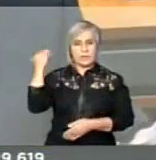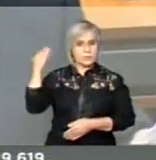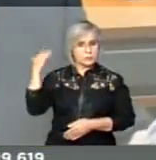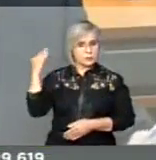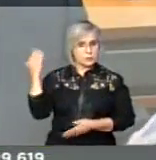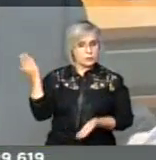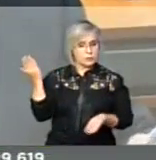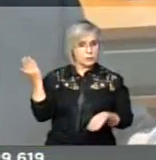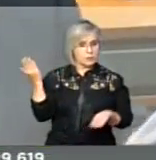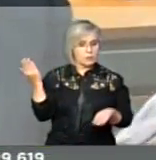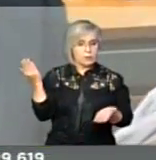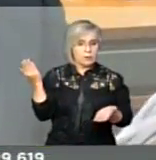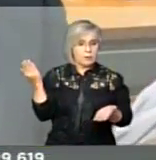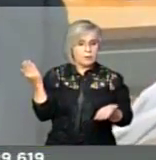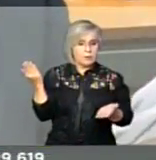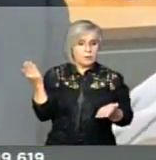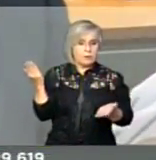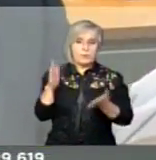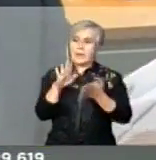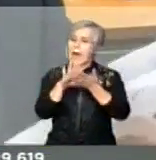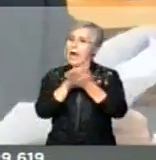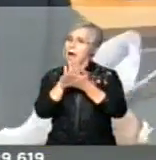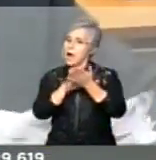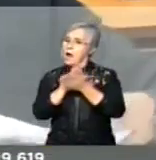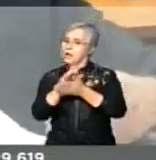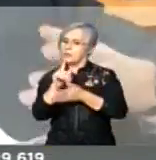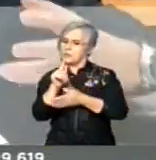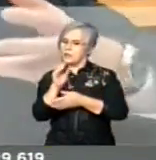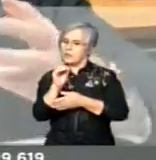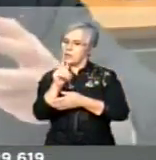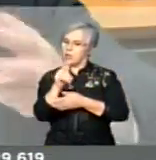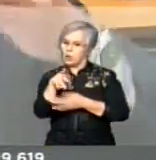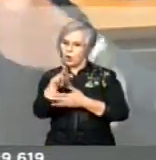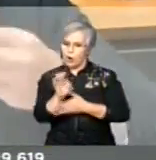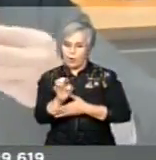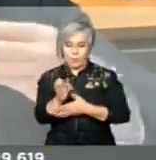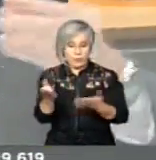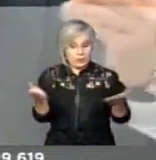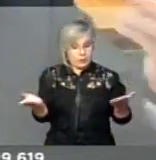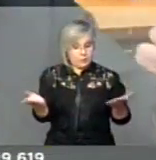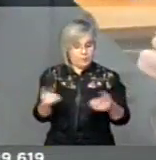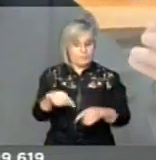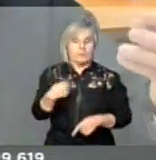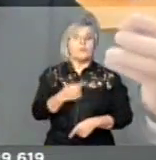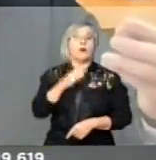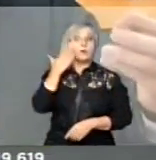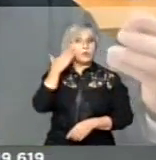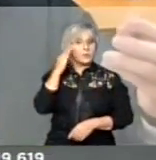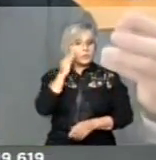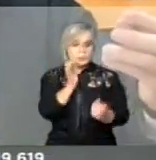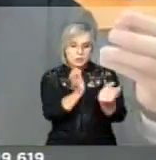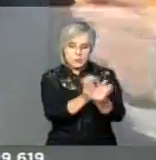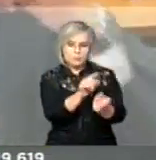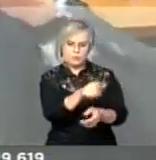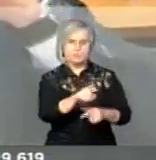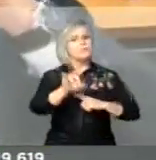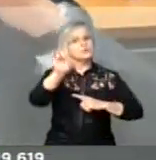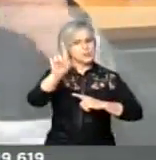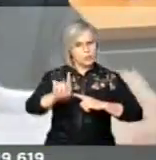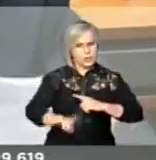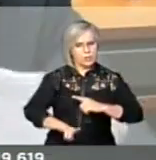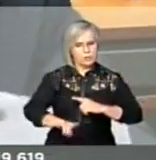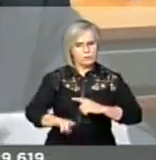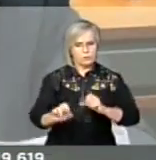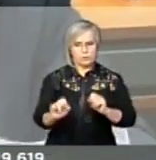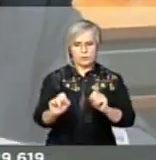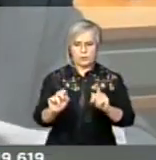pedia impeachment. E nada era golpe. E a gente entende que era um direito que havia. E